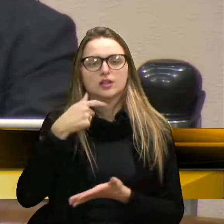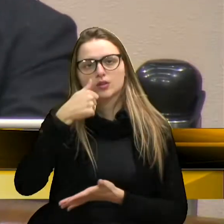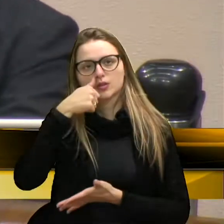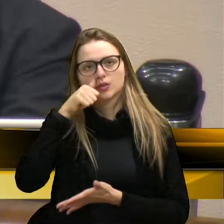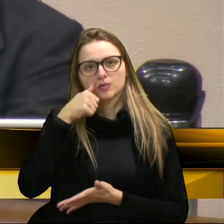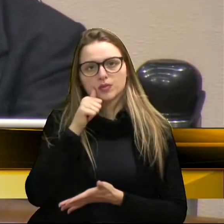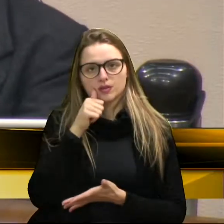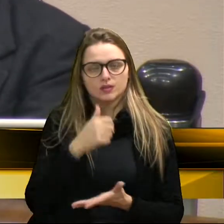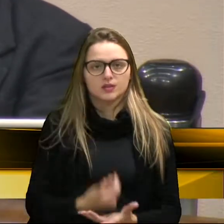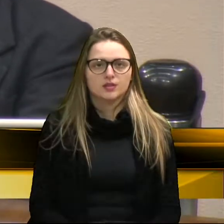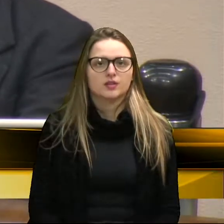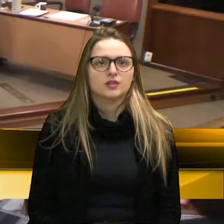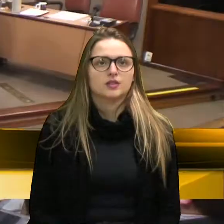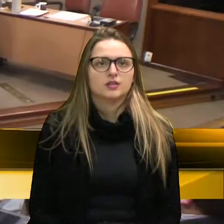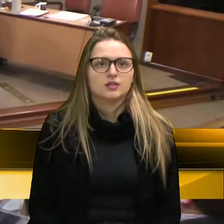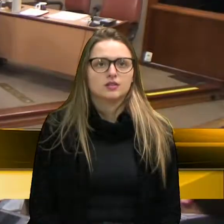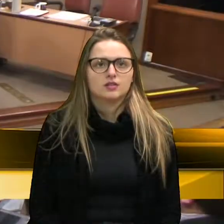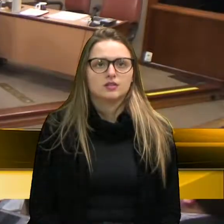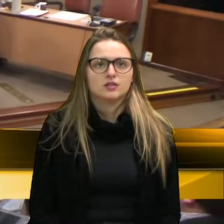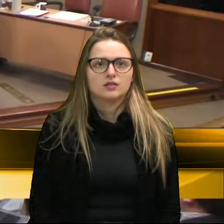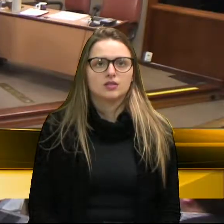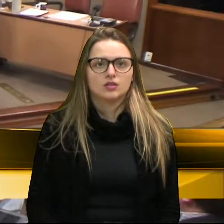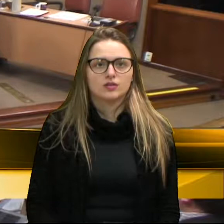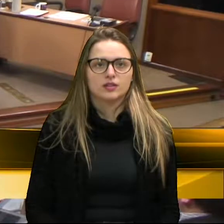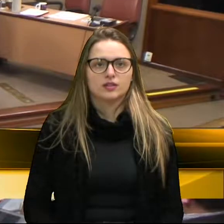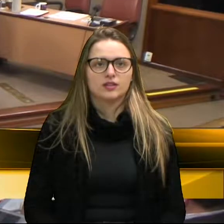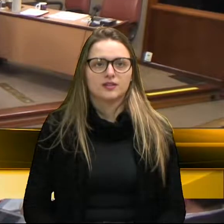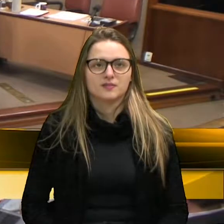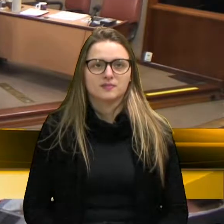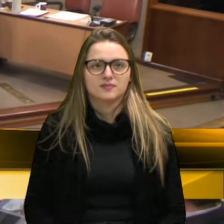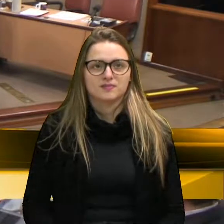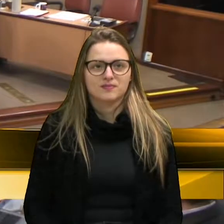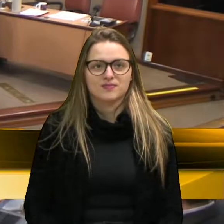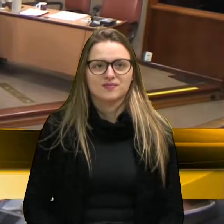a palavra. De novo,